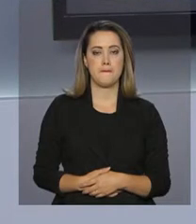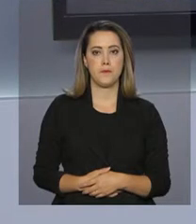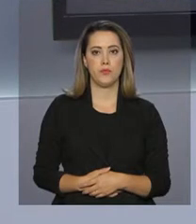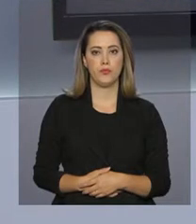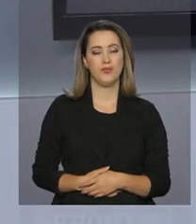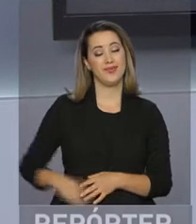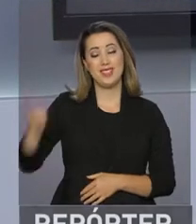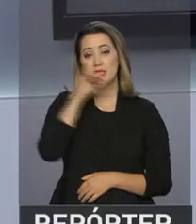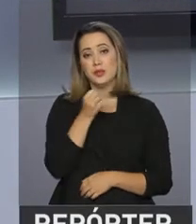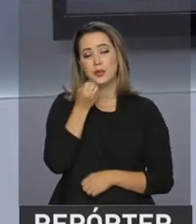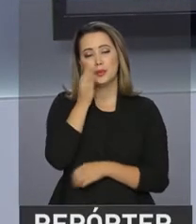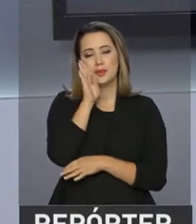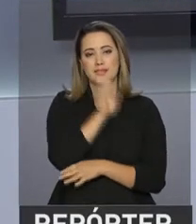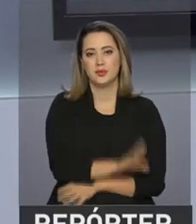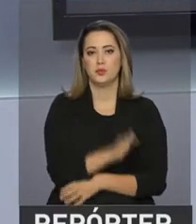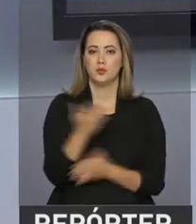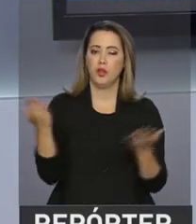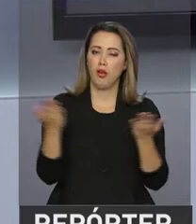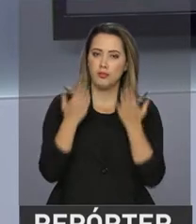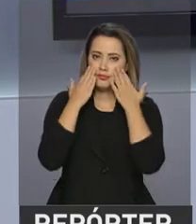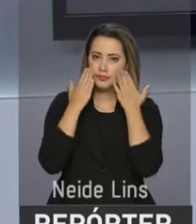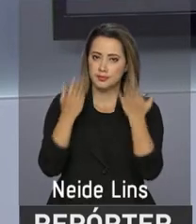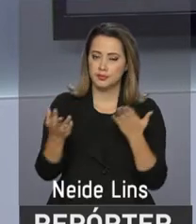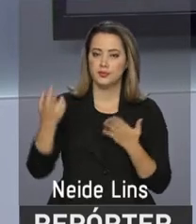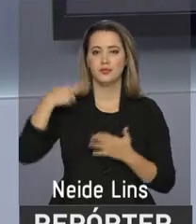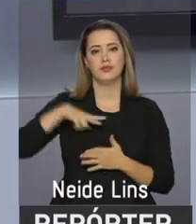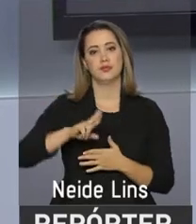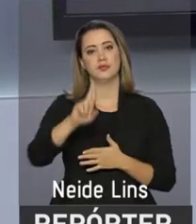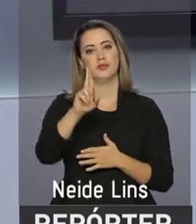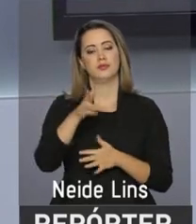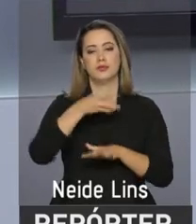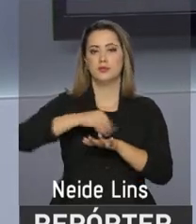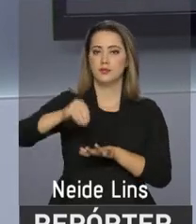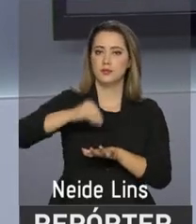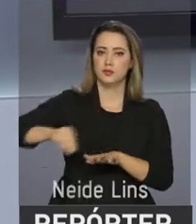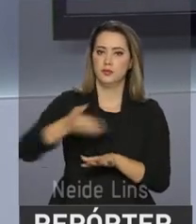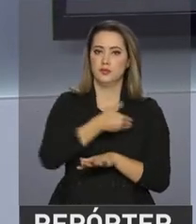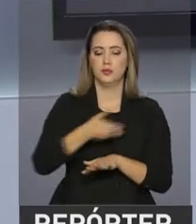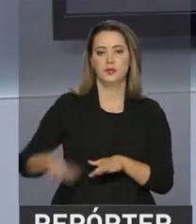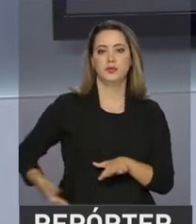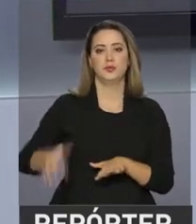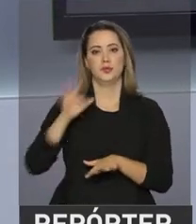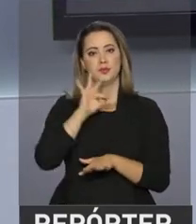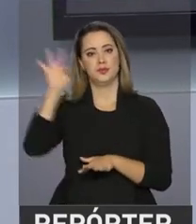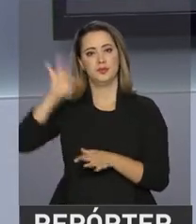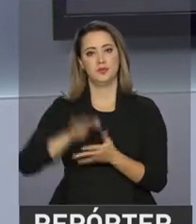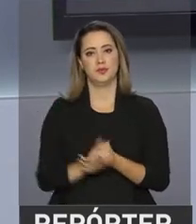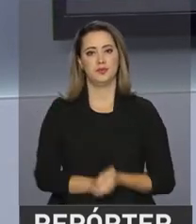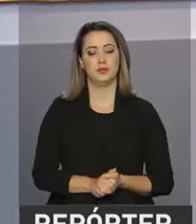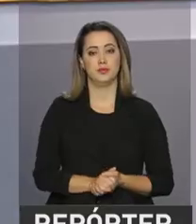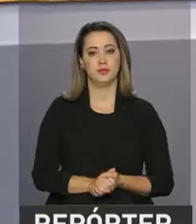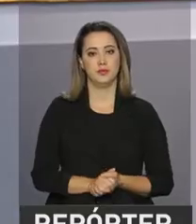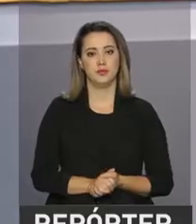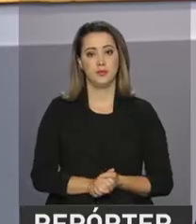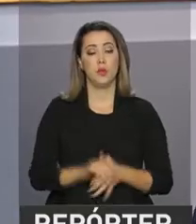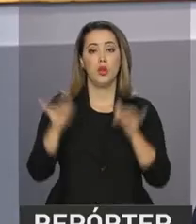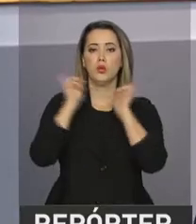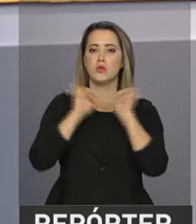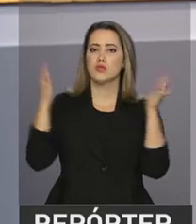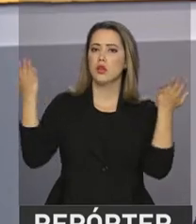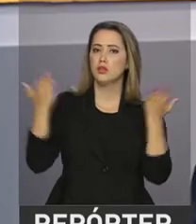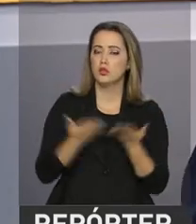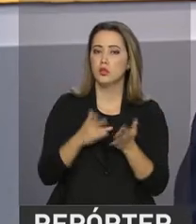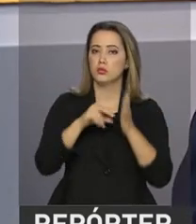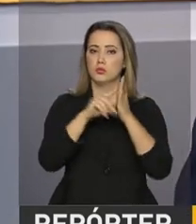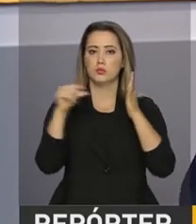olá boa tarde começa agora mais uma edição do repórter nbr e a notícia do governo federal foi anunciada